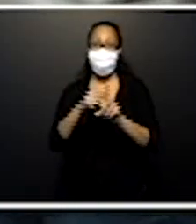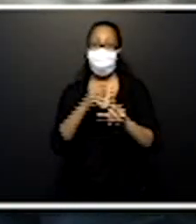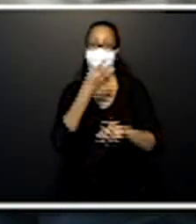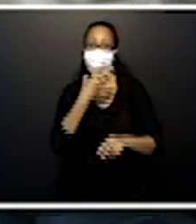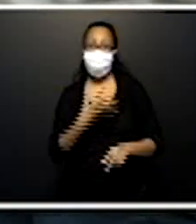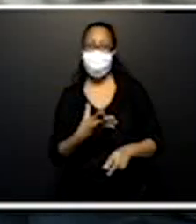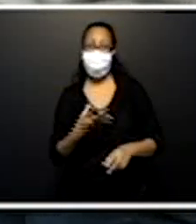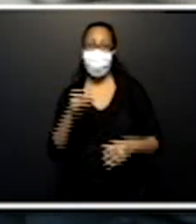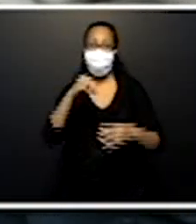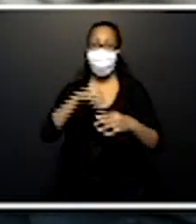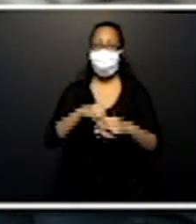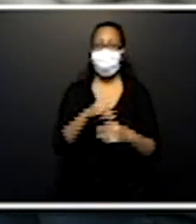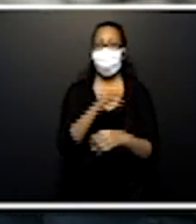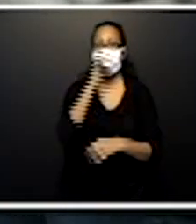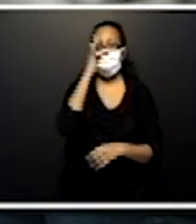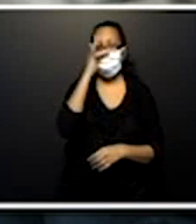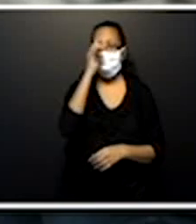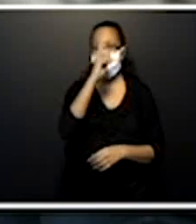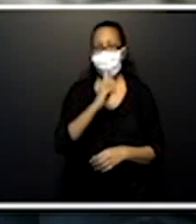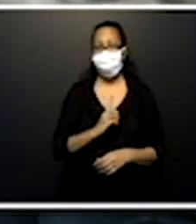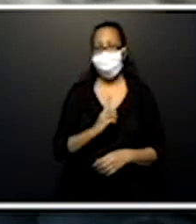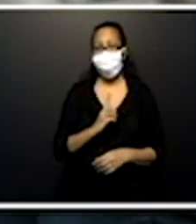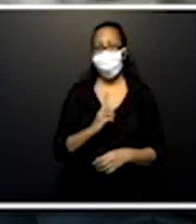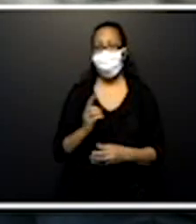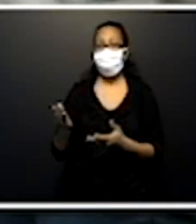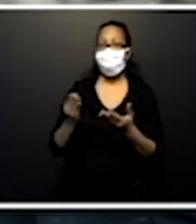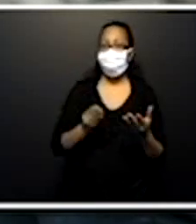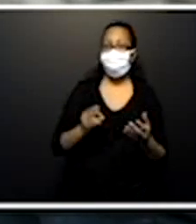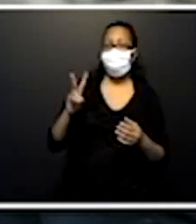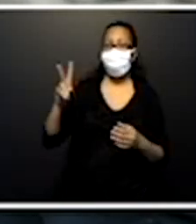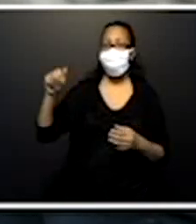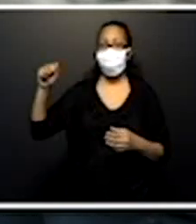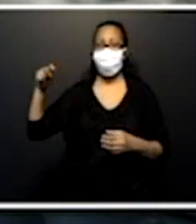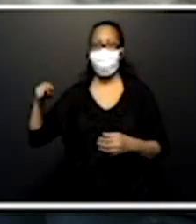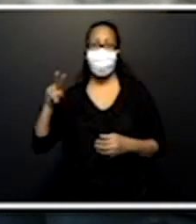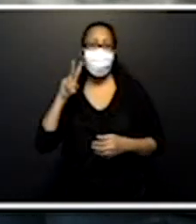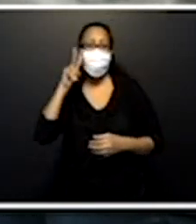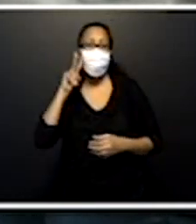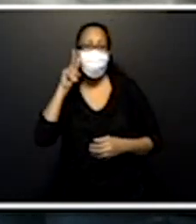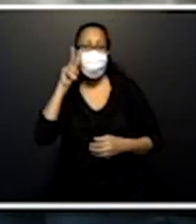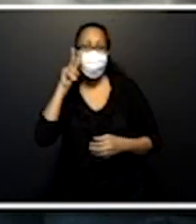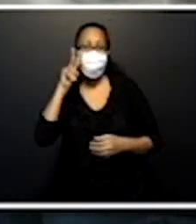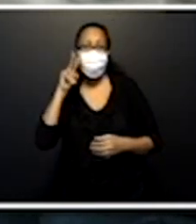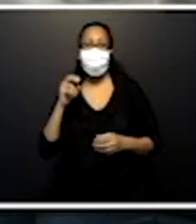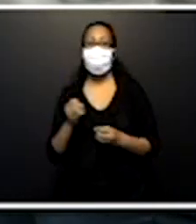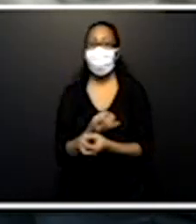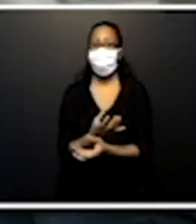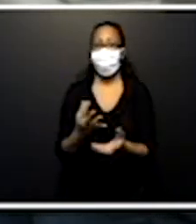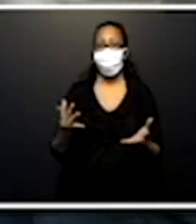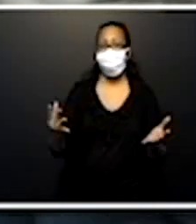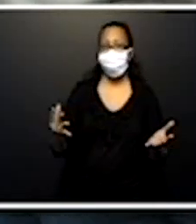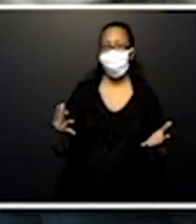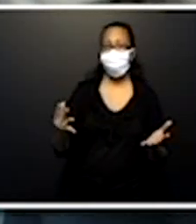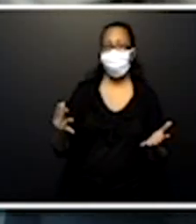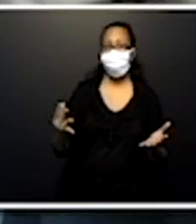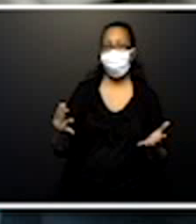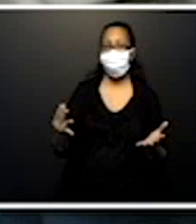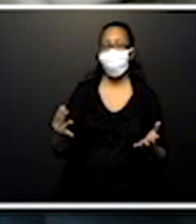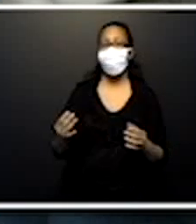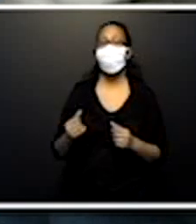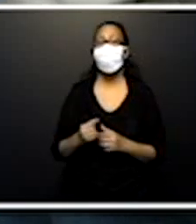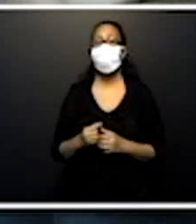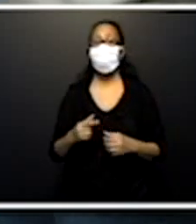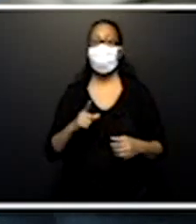plantar girassóis e trazer Van Gogh e o sol para dentro do jardim. As pétalas ardentes irão